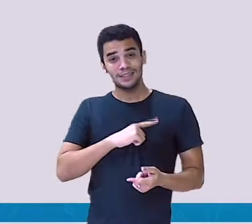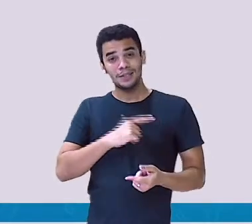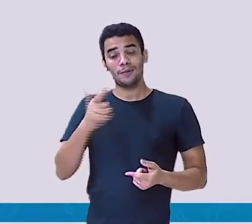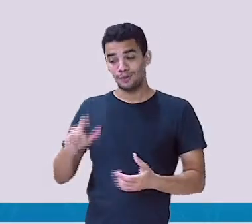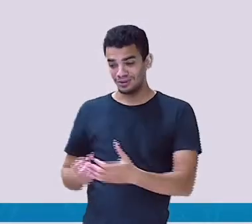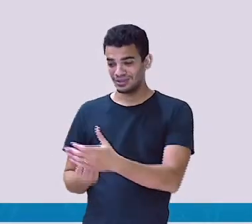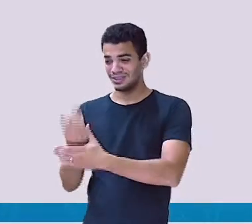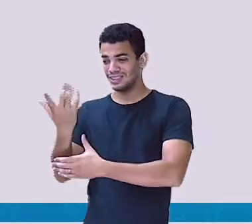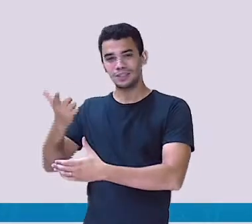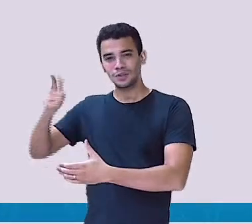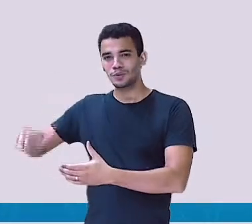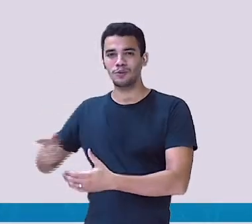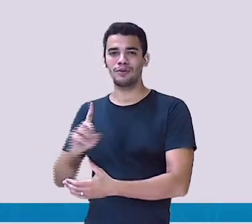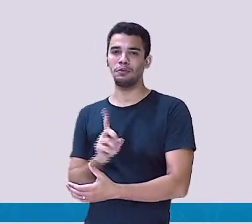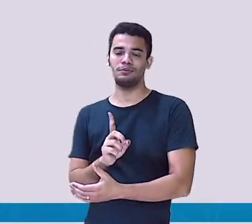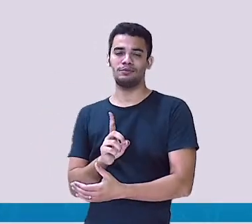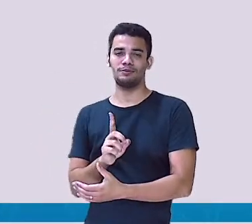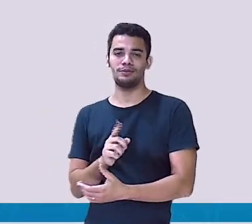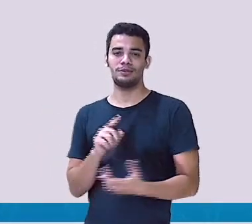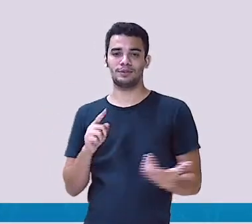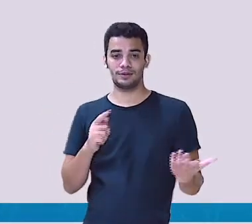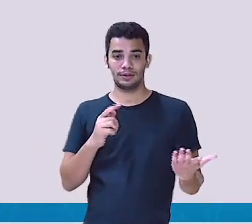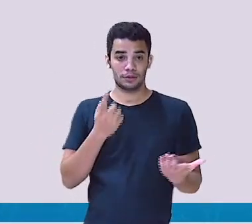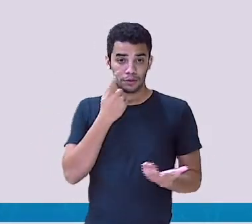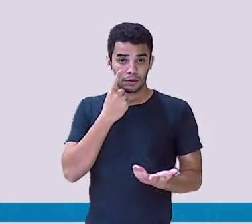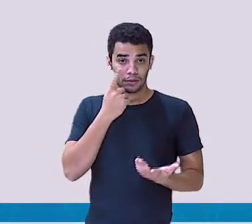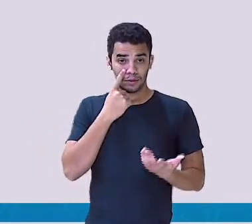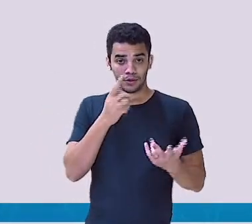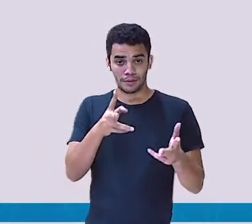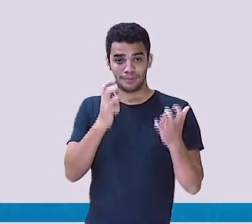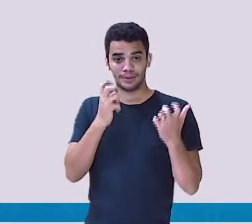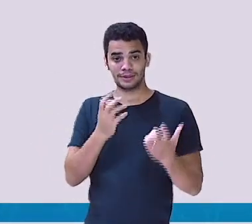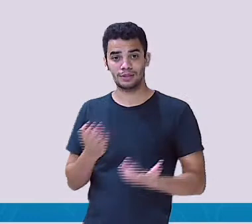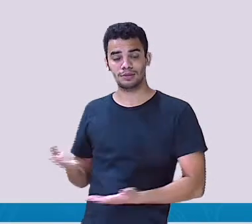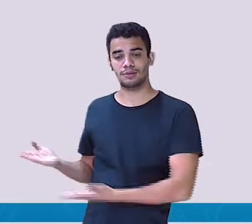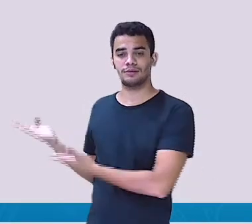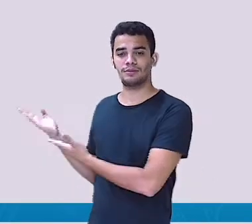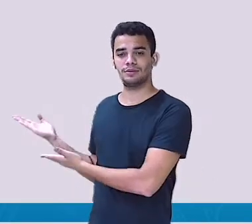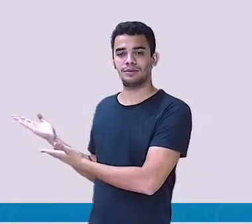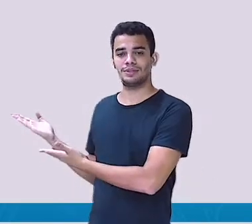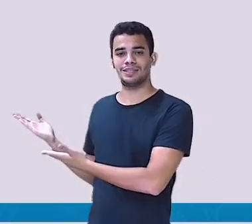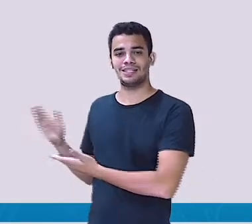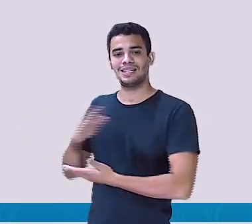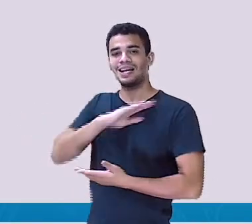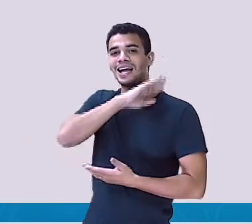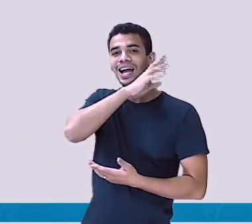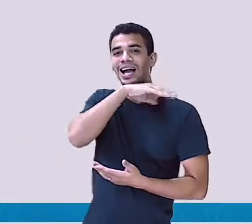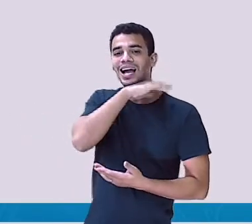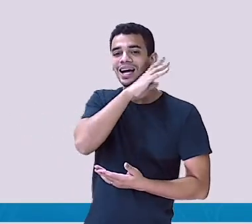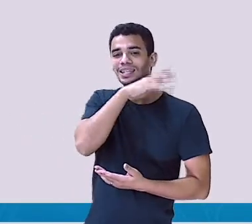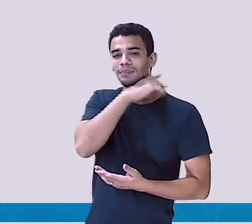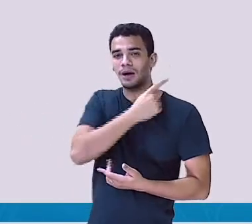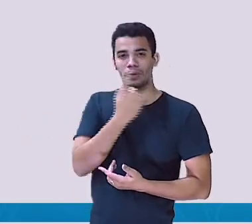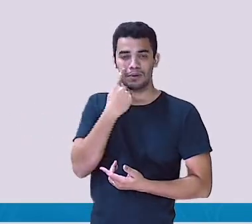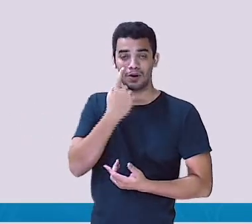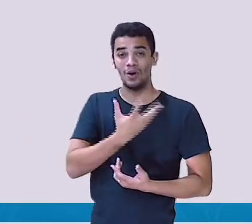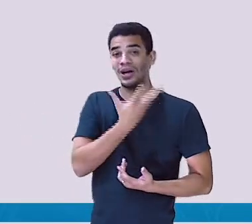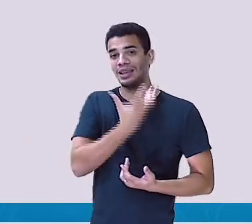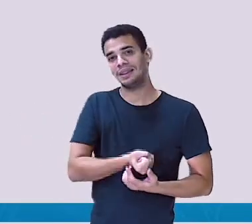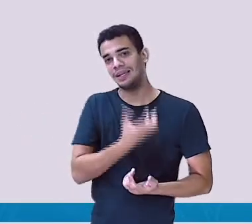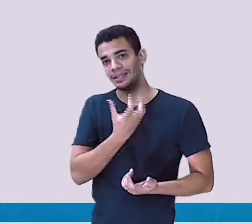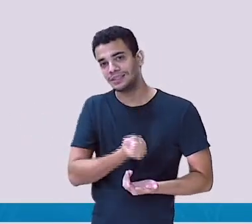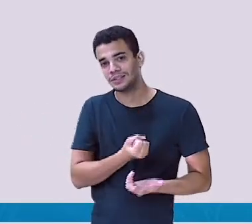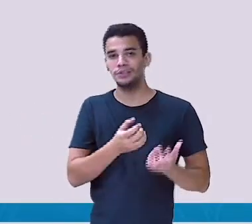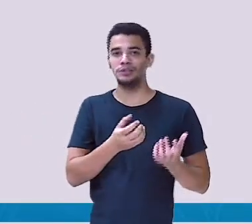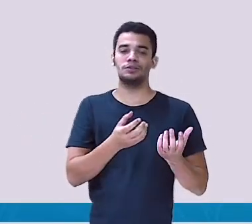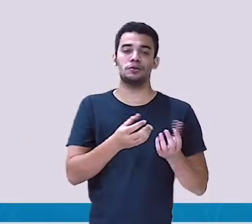recursos naturais de origem animal e de origem vegetal. Quais são os de origem animal? Os de